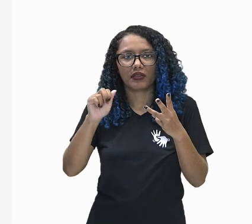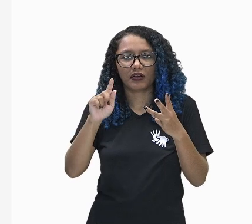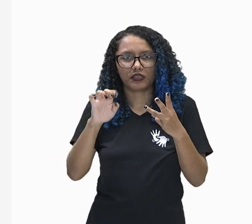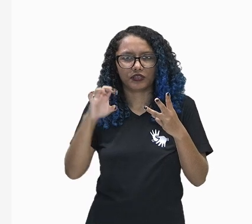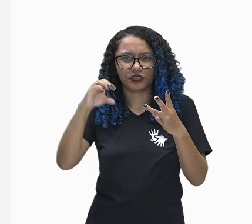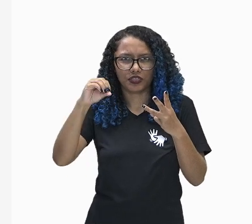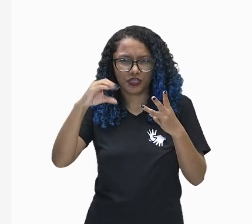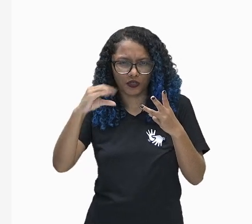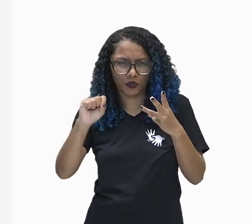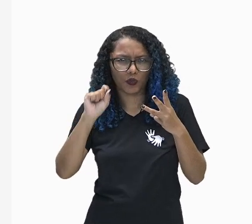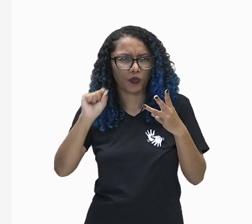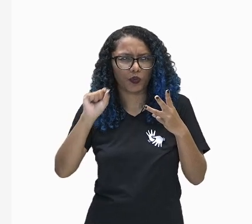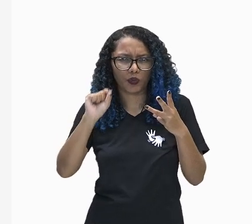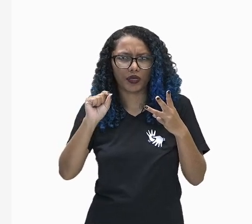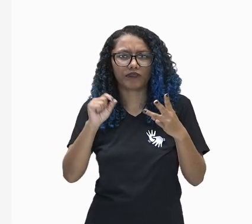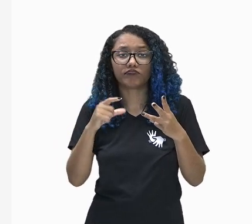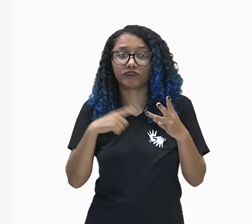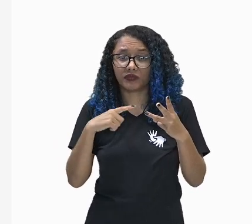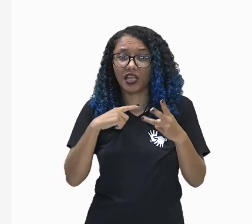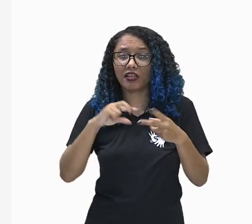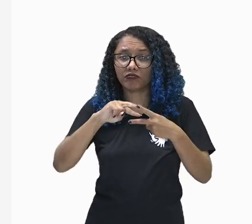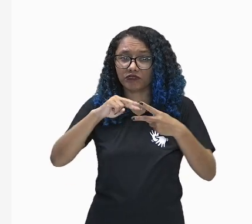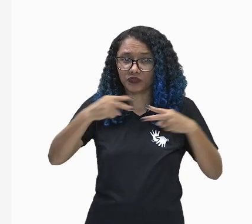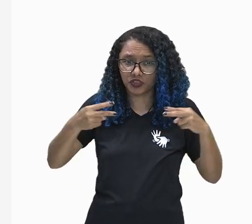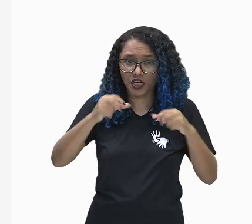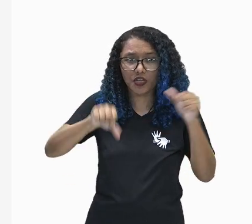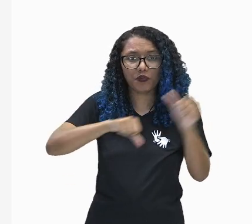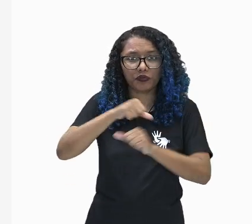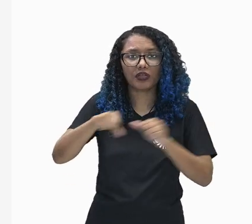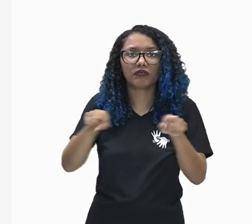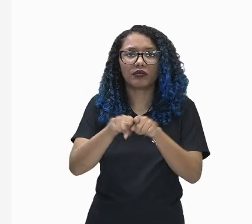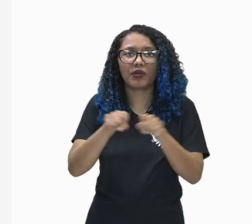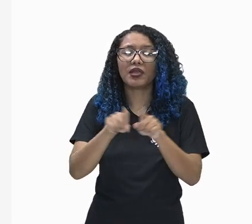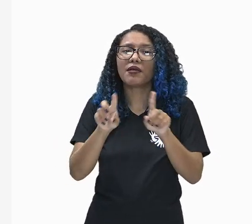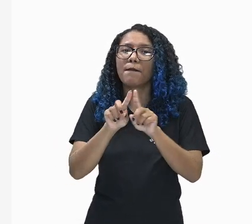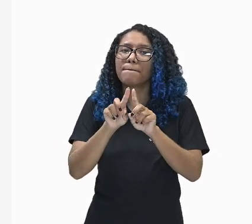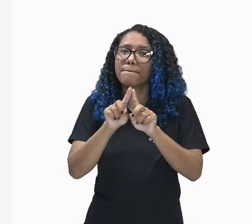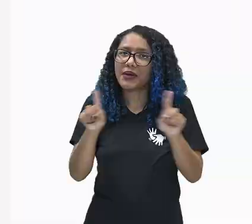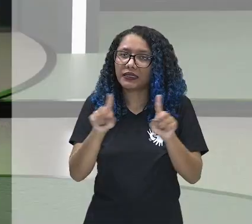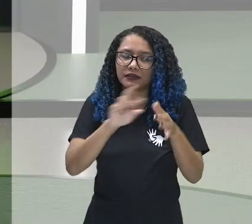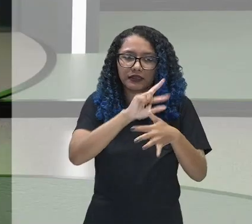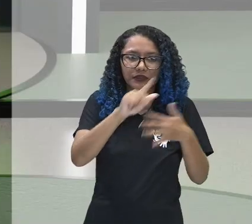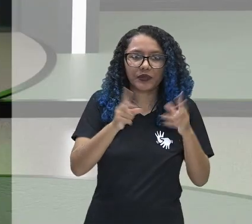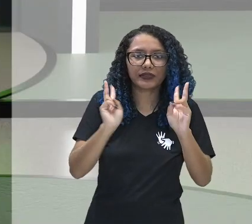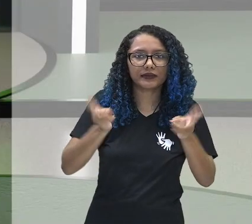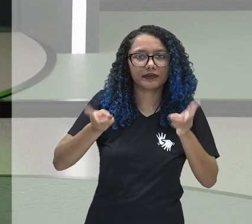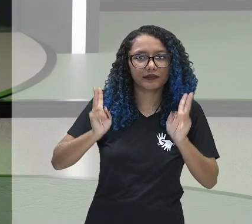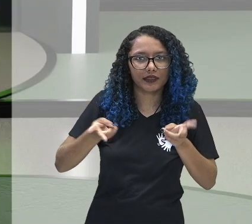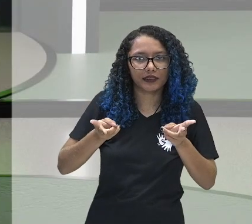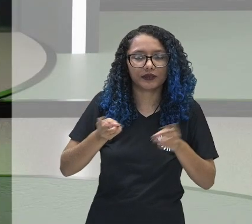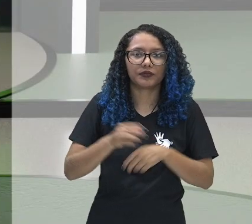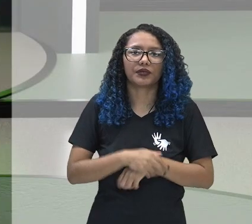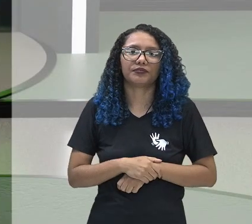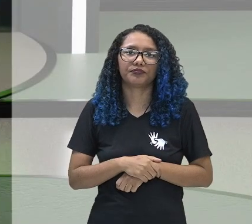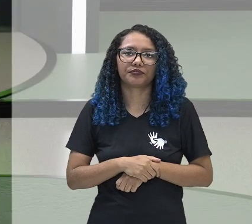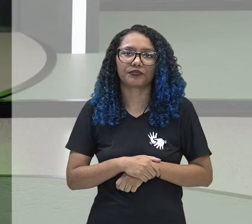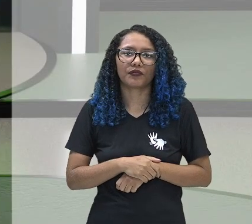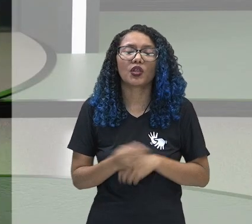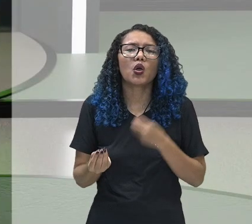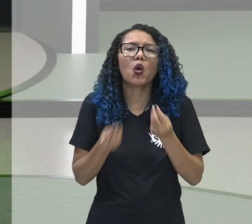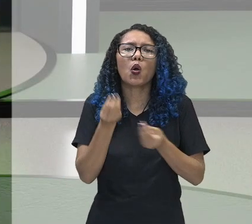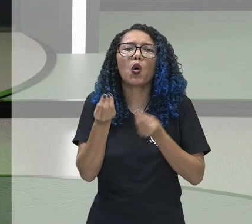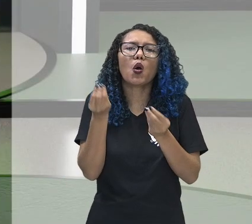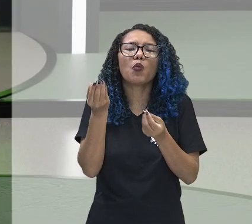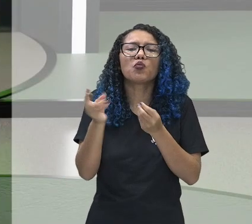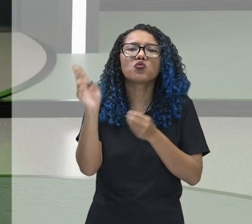são indivíduos que possuem genes modificados dentro da mesma espécie. E qual seria a aplicação